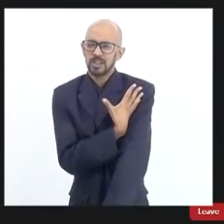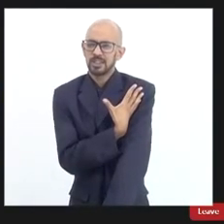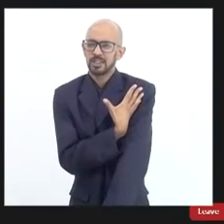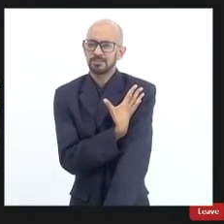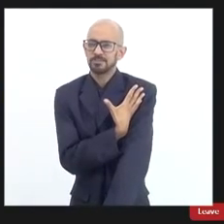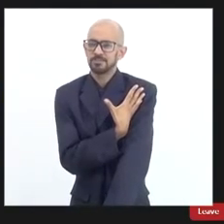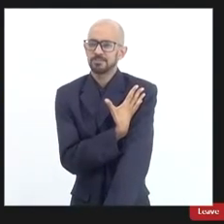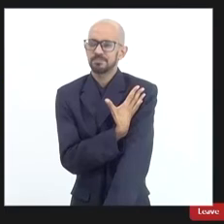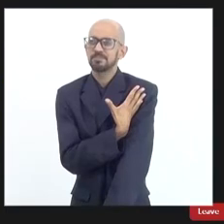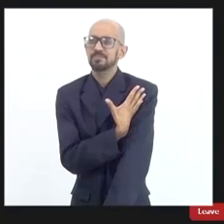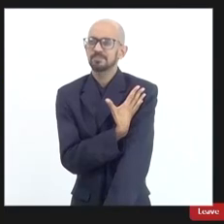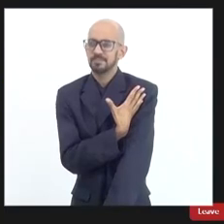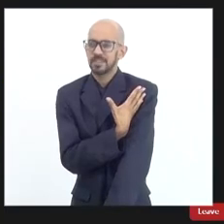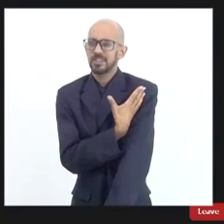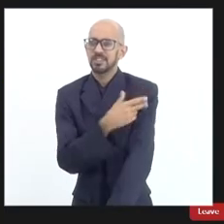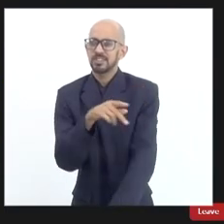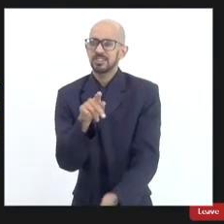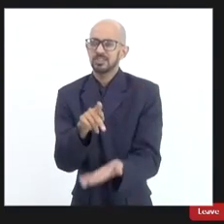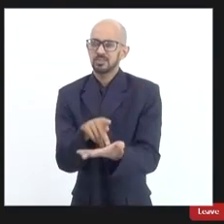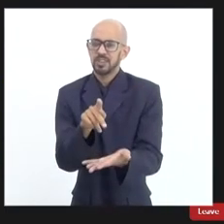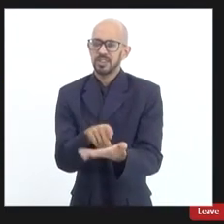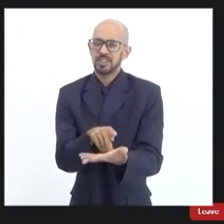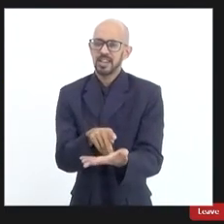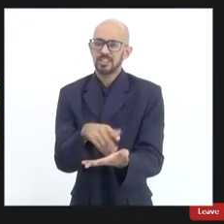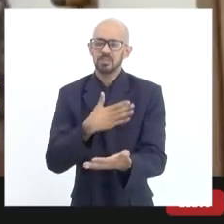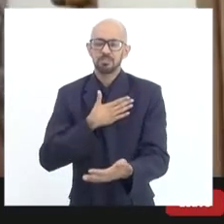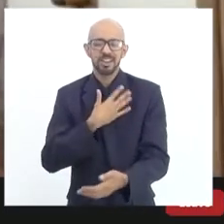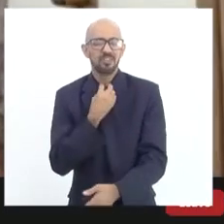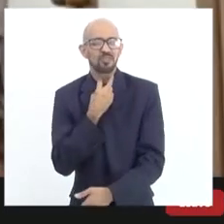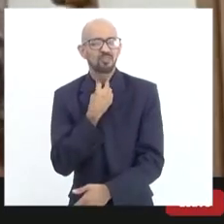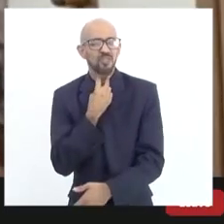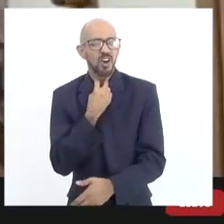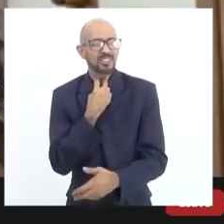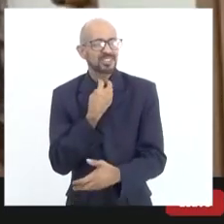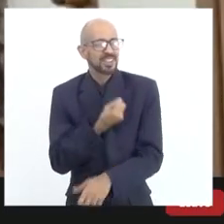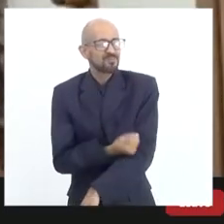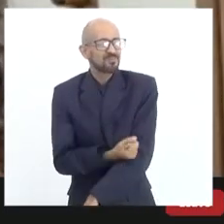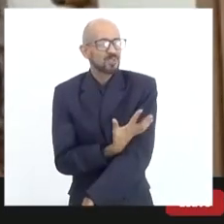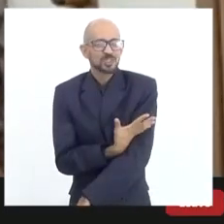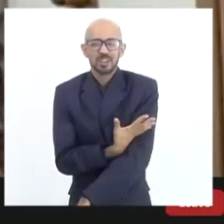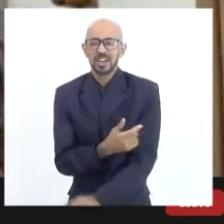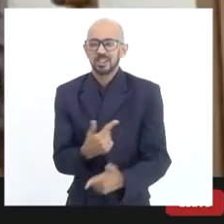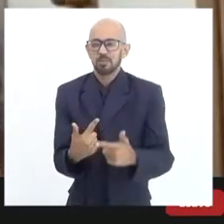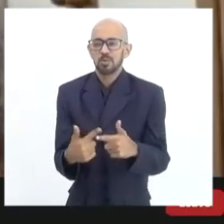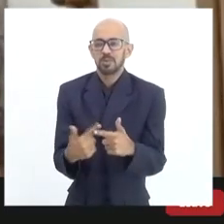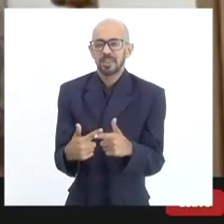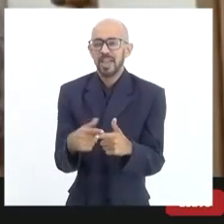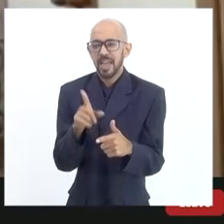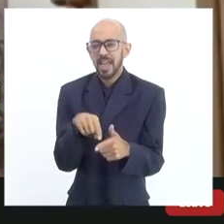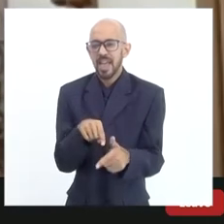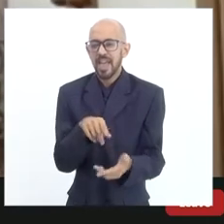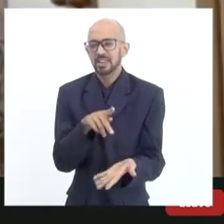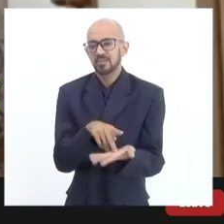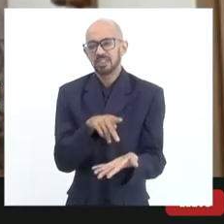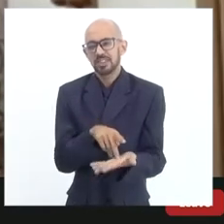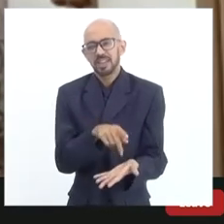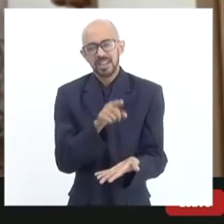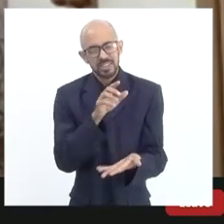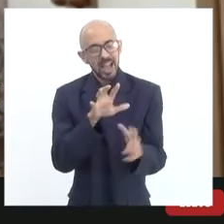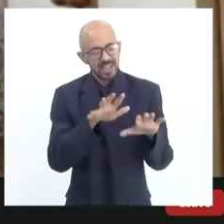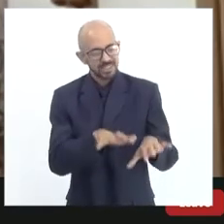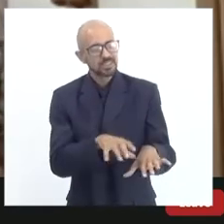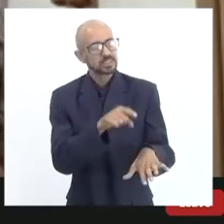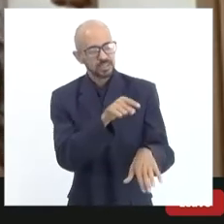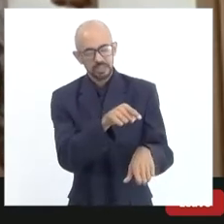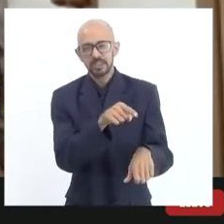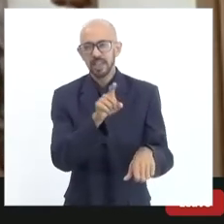E realmente com a minha voz aqui bem embargada, porque realmente é isso, né? Para mim,